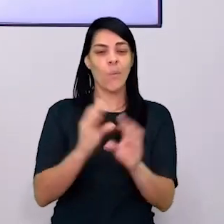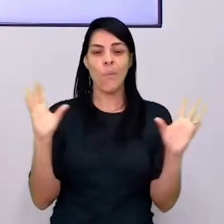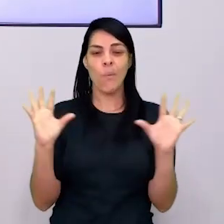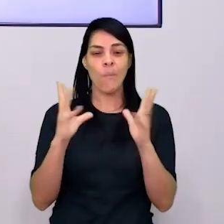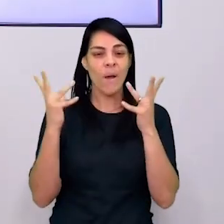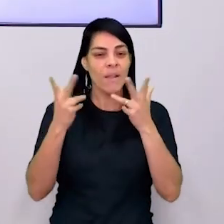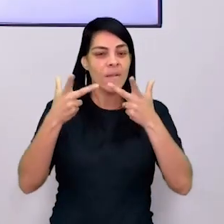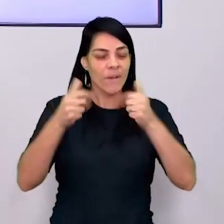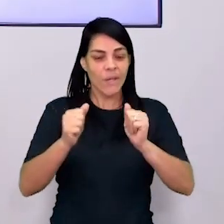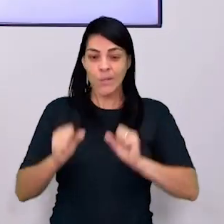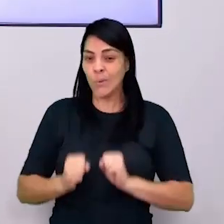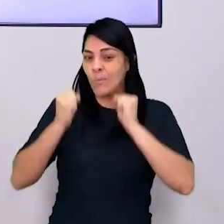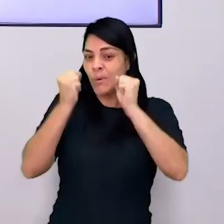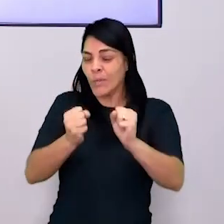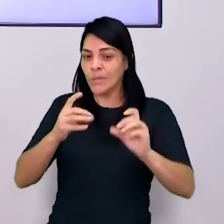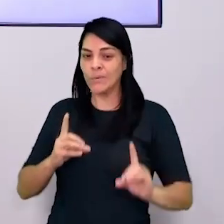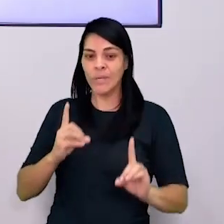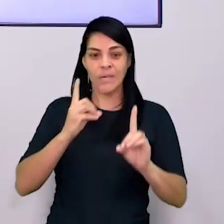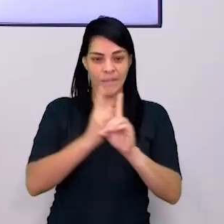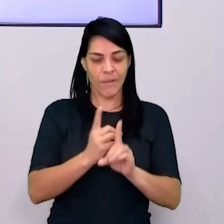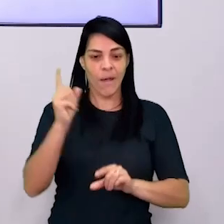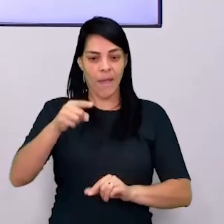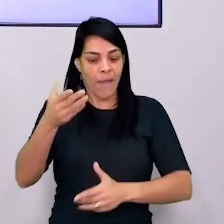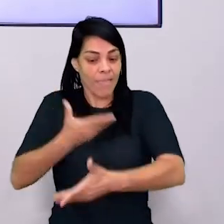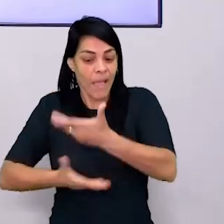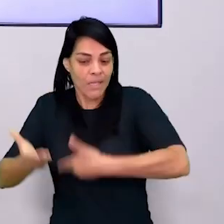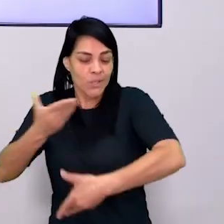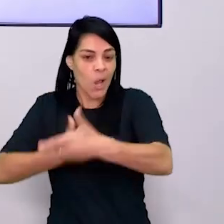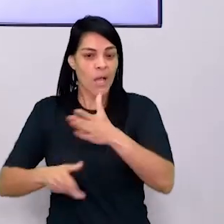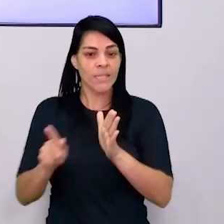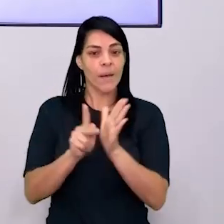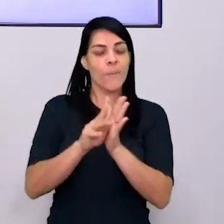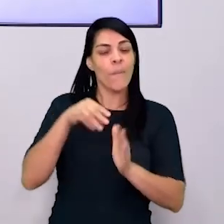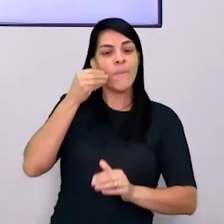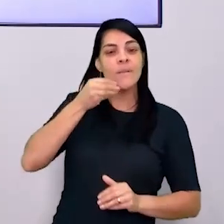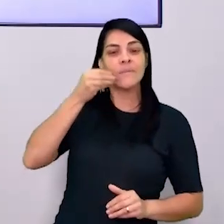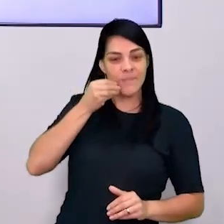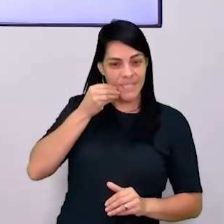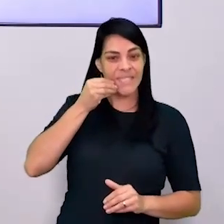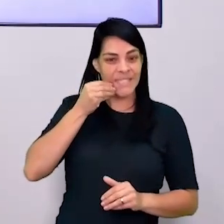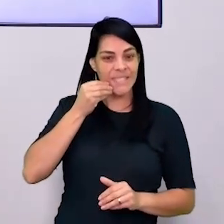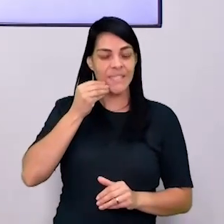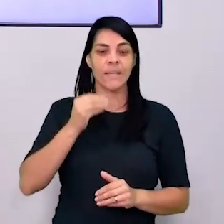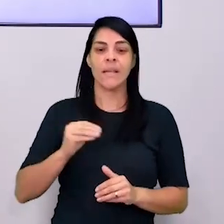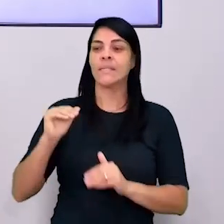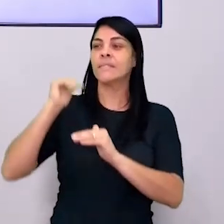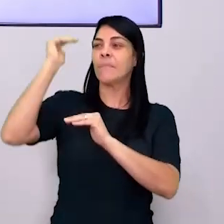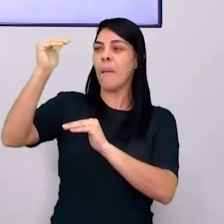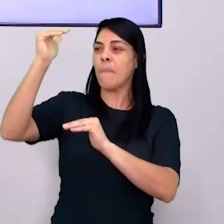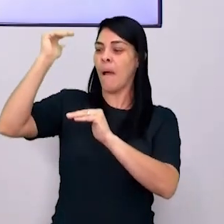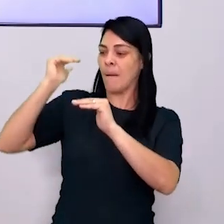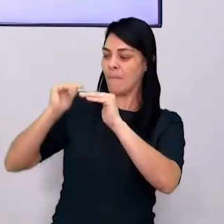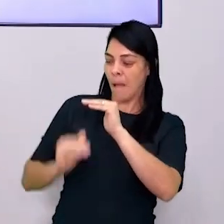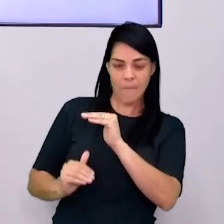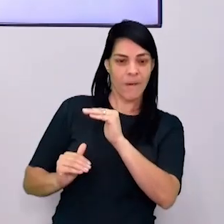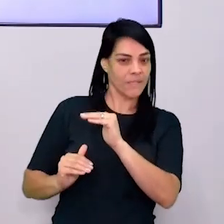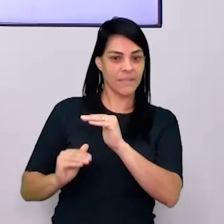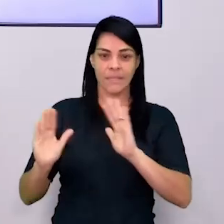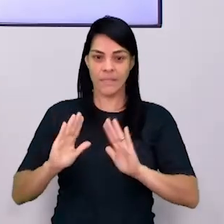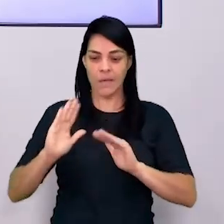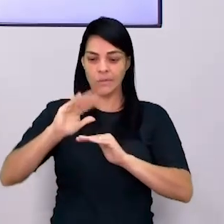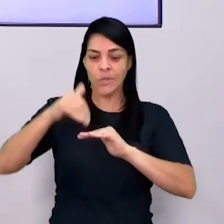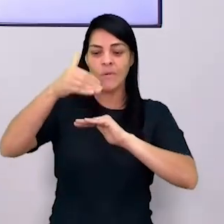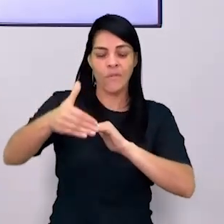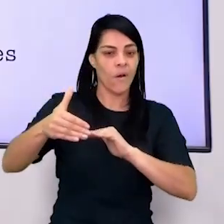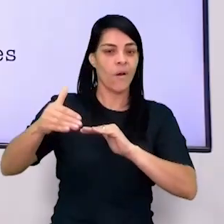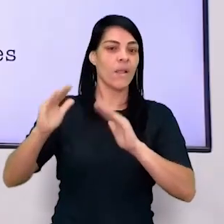o poder deles está na troca de experiências numa troca horizontal nada de cima para baixo de fora da rede